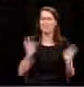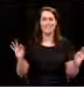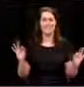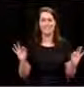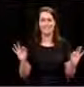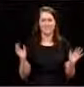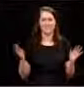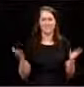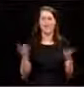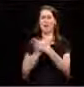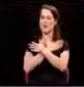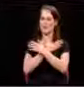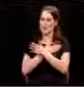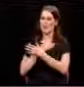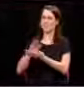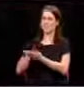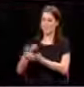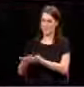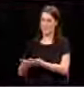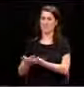um grande abraço também.